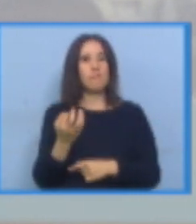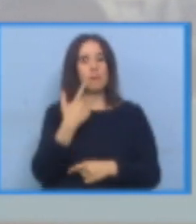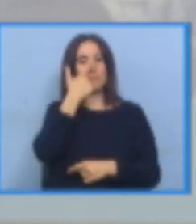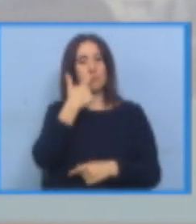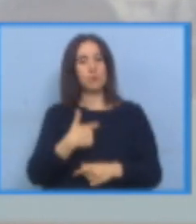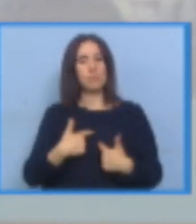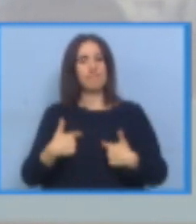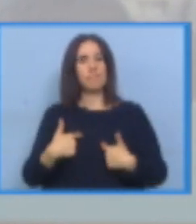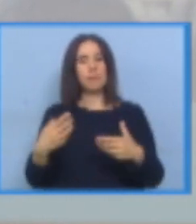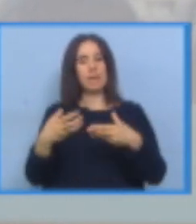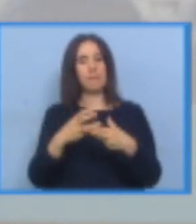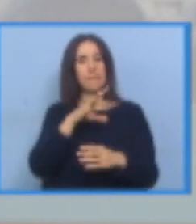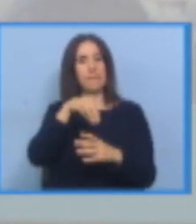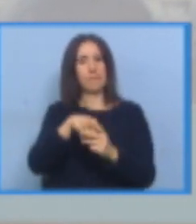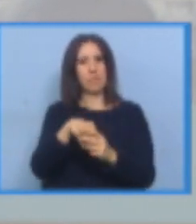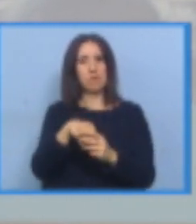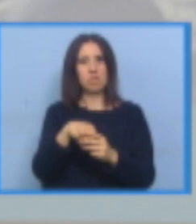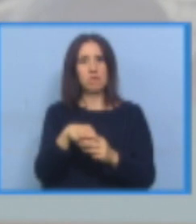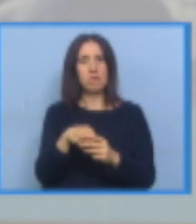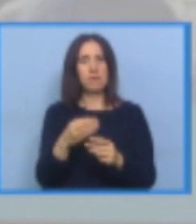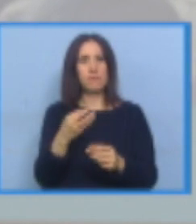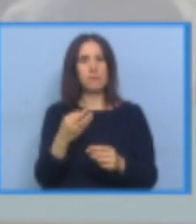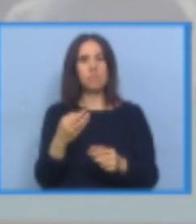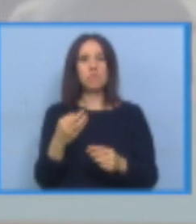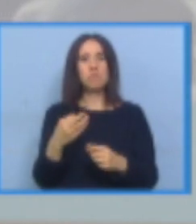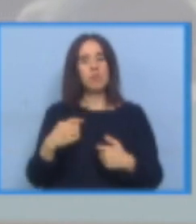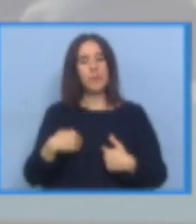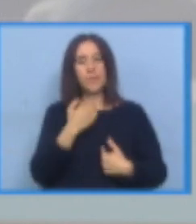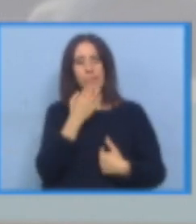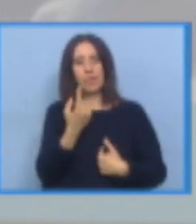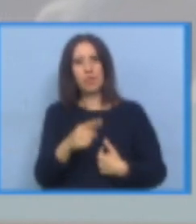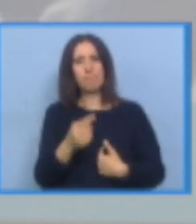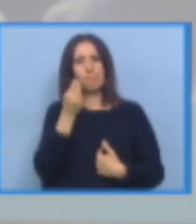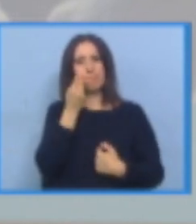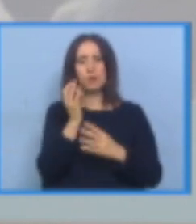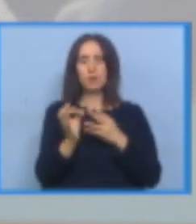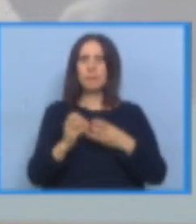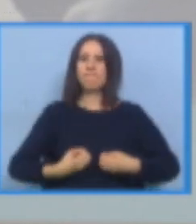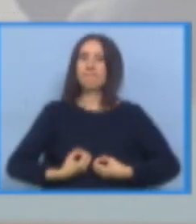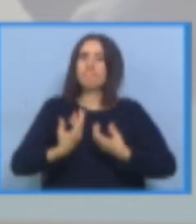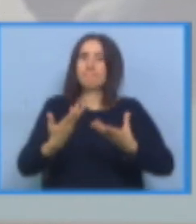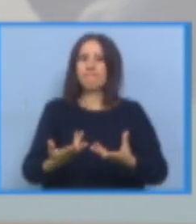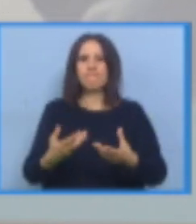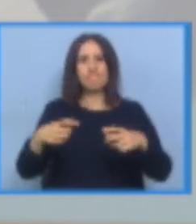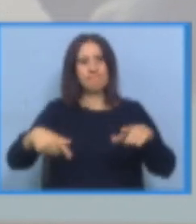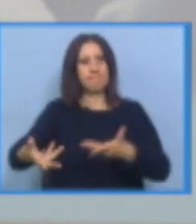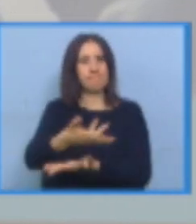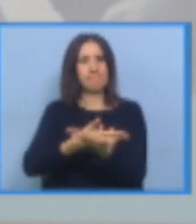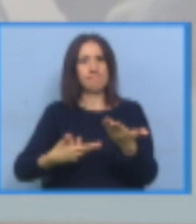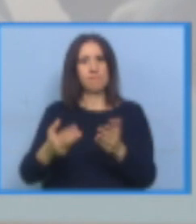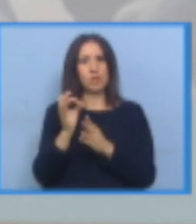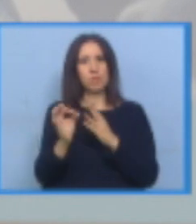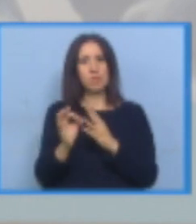pessoa está ao serviço da equipa, em que põe os seus próprios dons, a sua especificidade no campo, na sua tarefa específica,